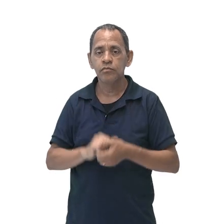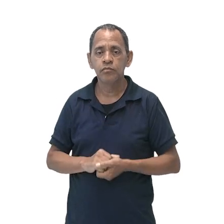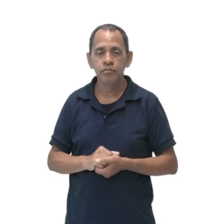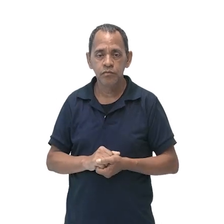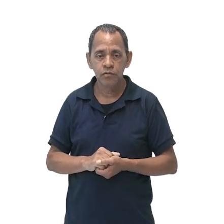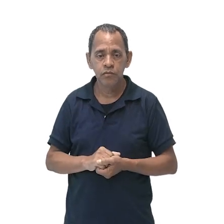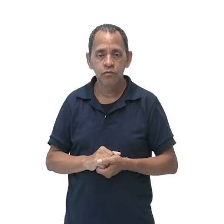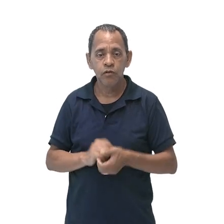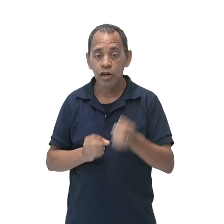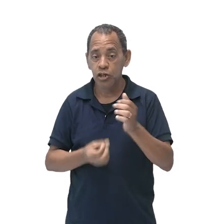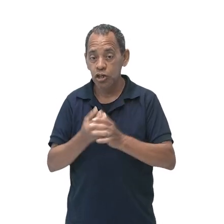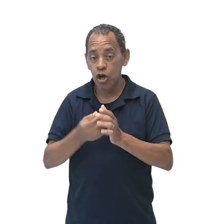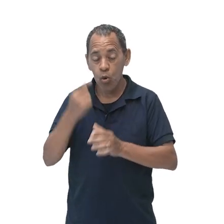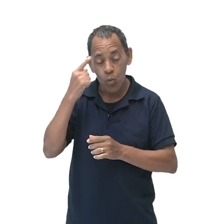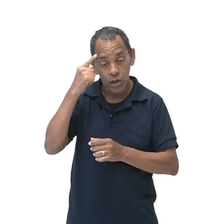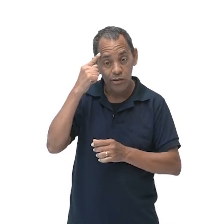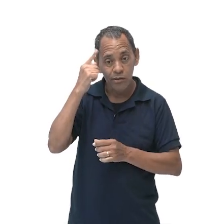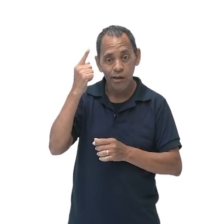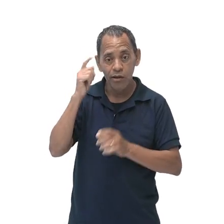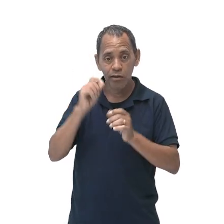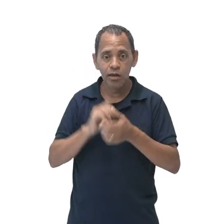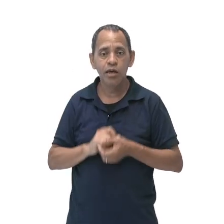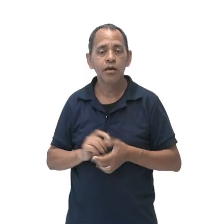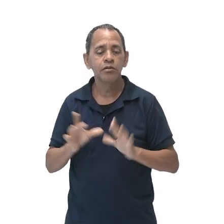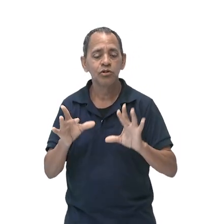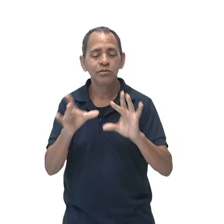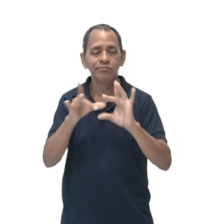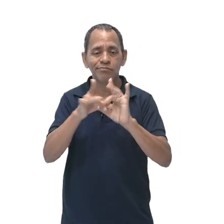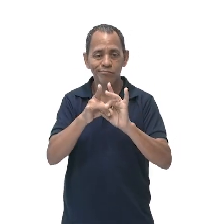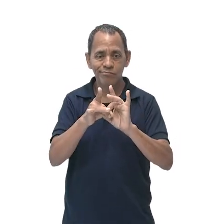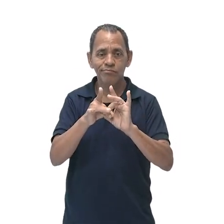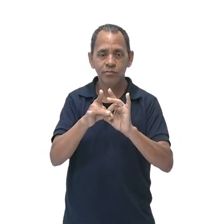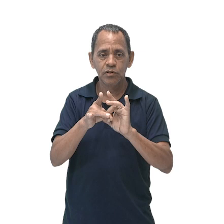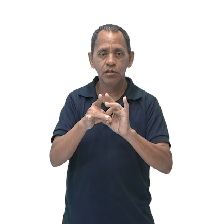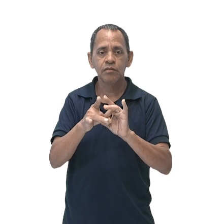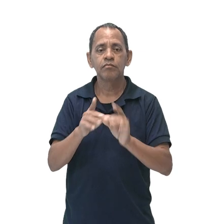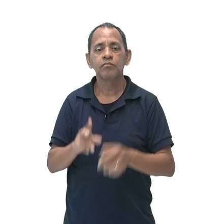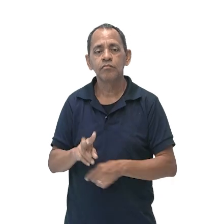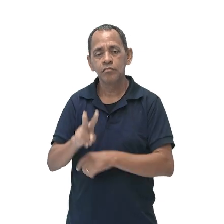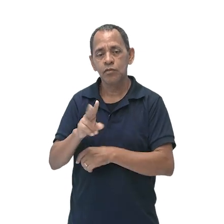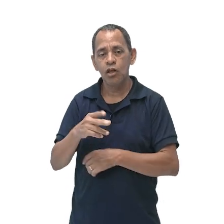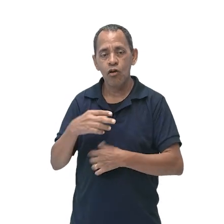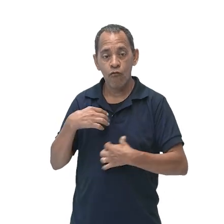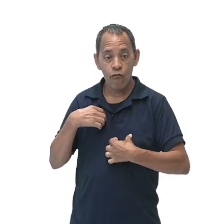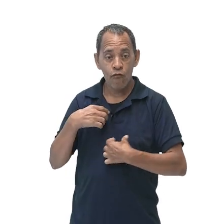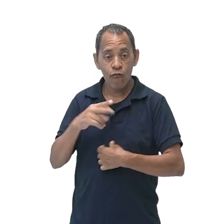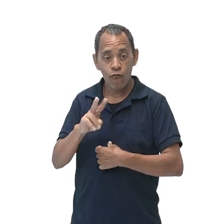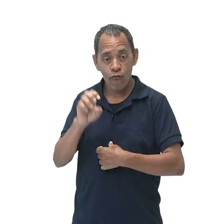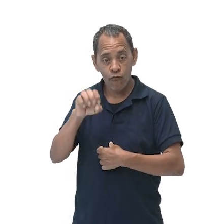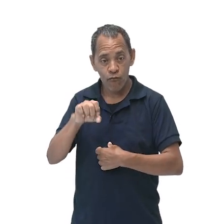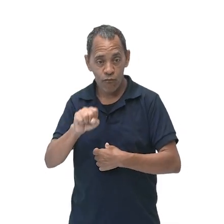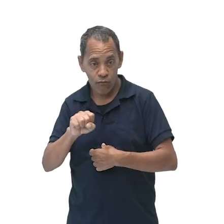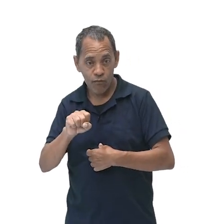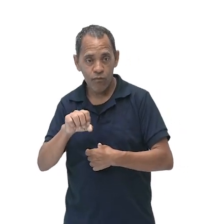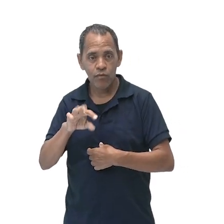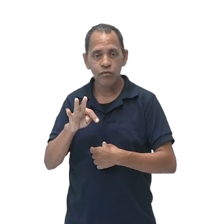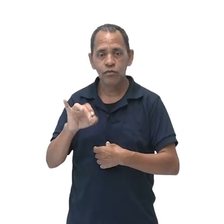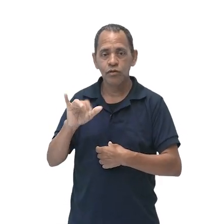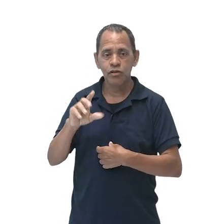ao conectar as palavras aí, ó, vestida apenas com o quê? O teu desejo. Esses enunciados aí